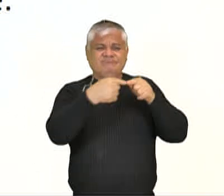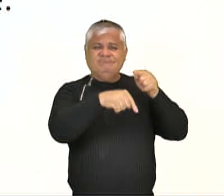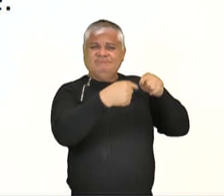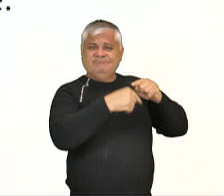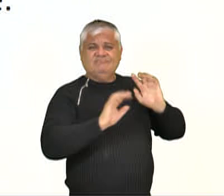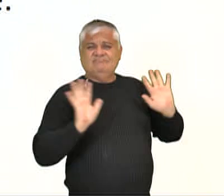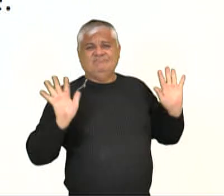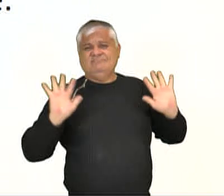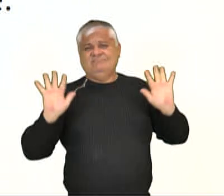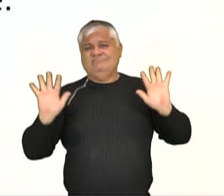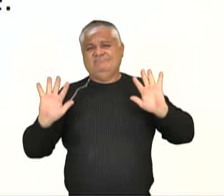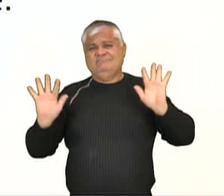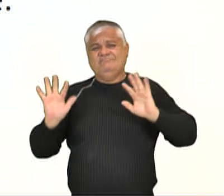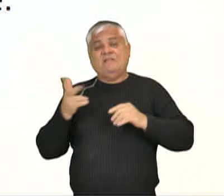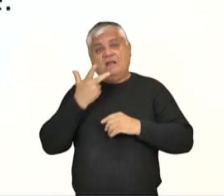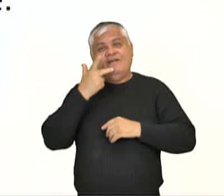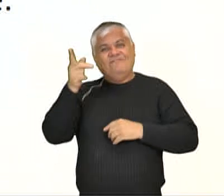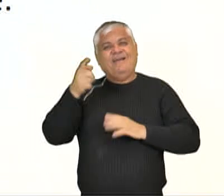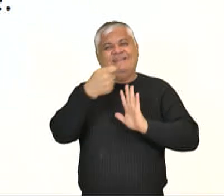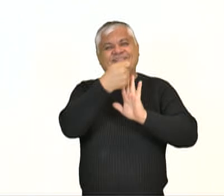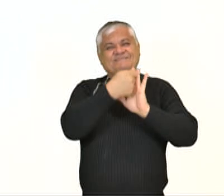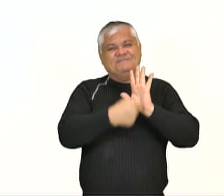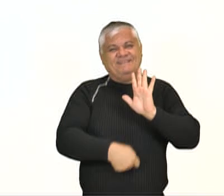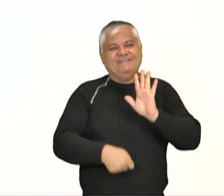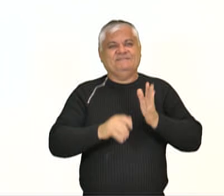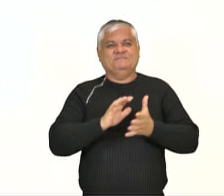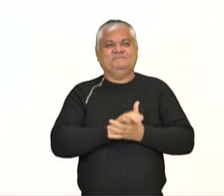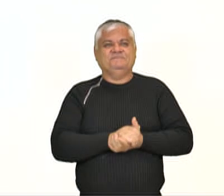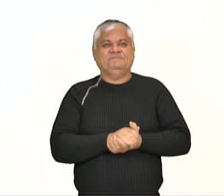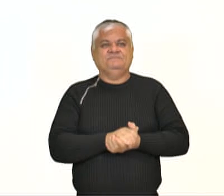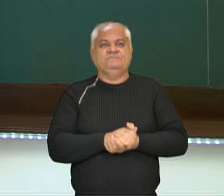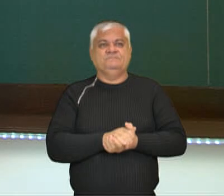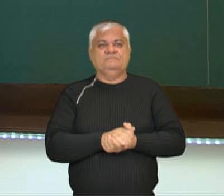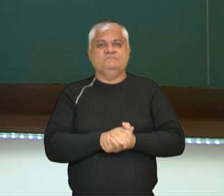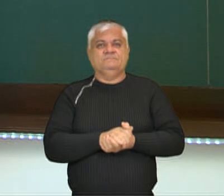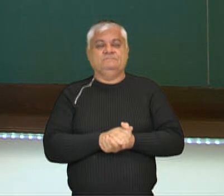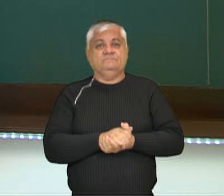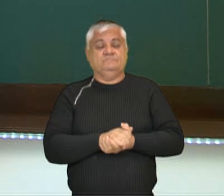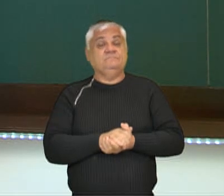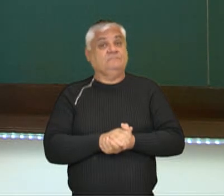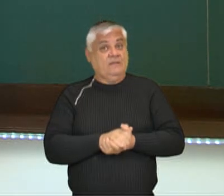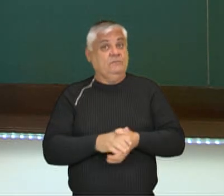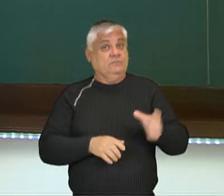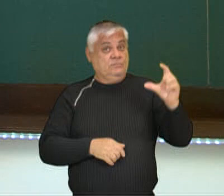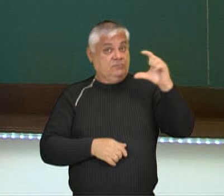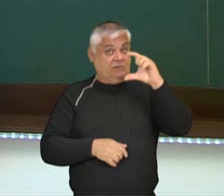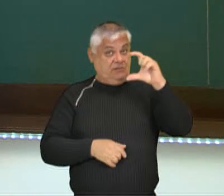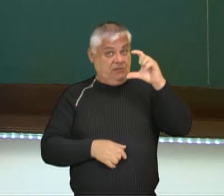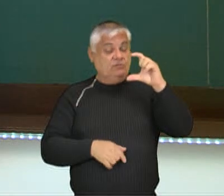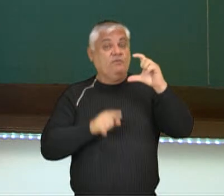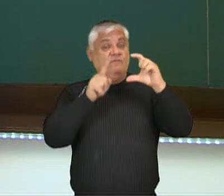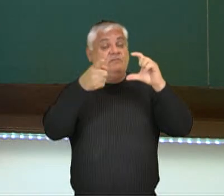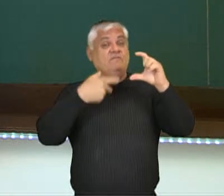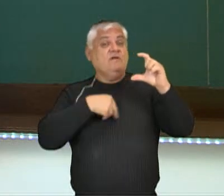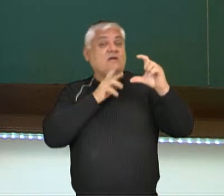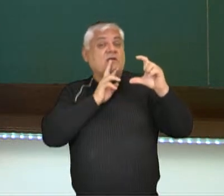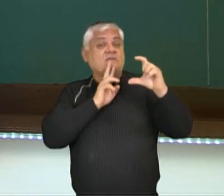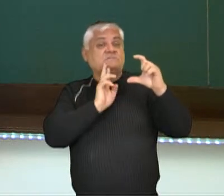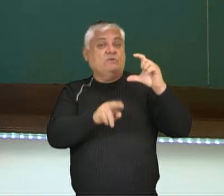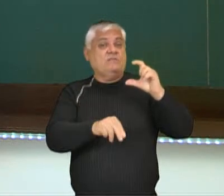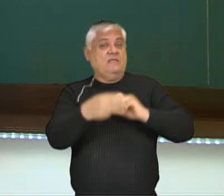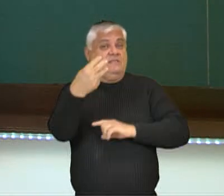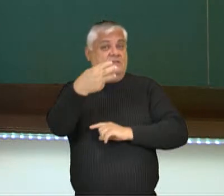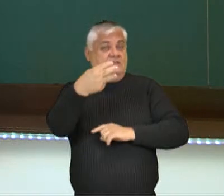É isso que ela traz aí nesse trechinho do livro. Com base nesse trecho, então, você vai responder agora